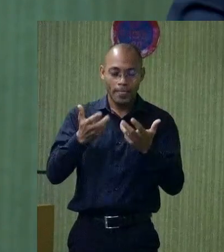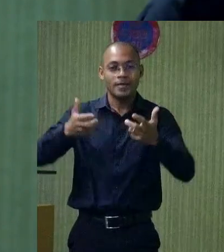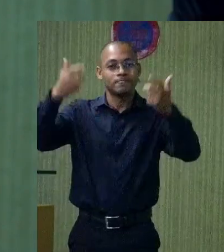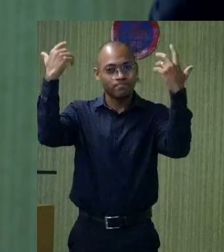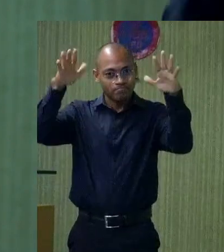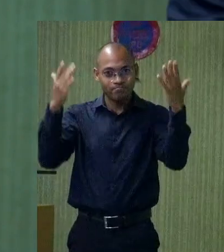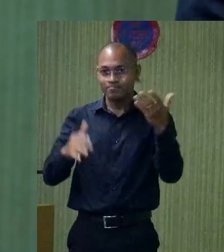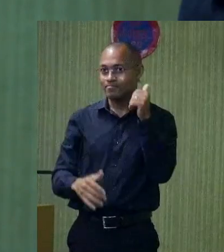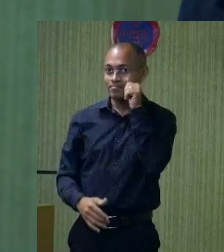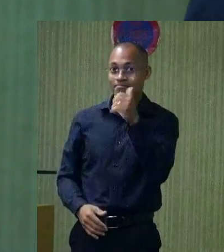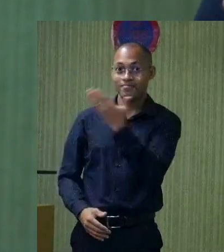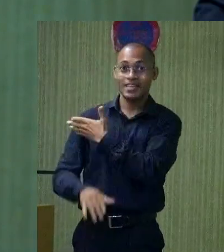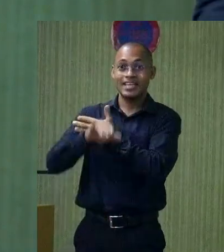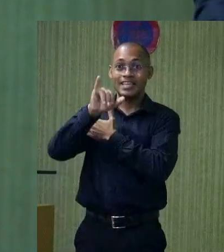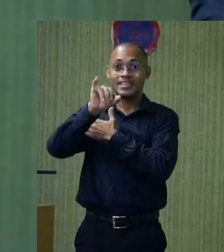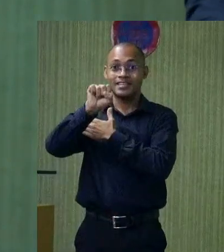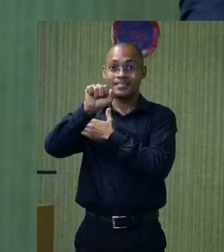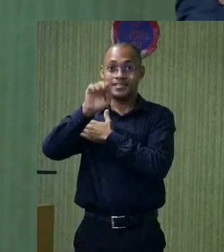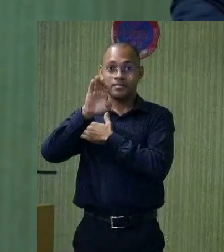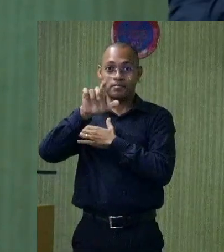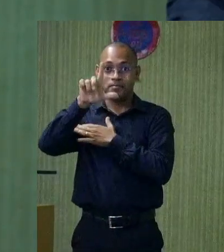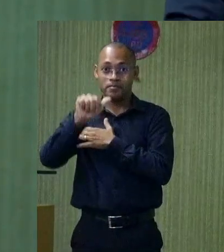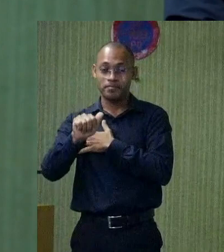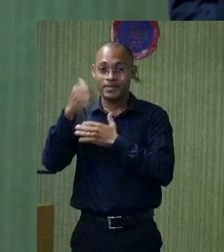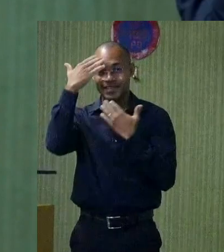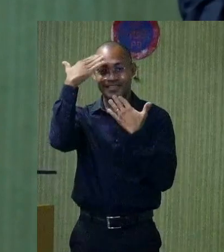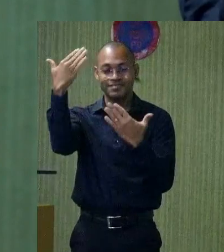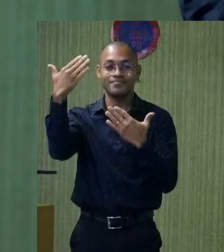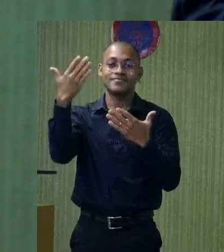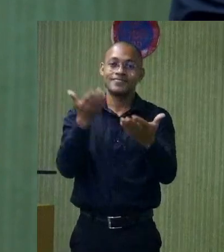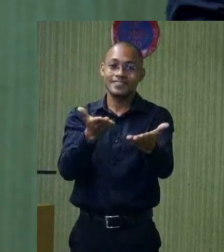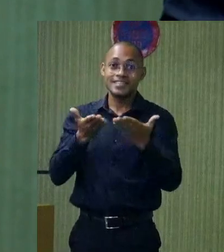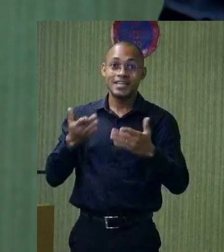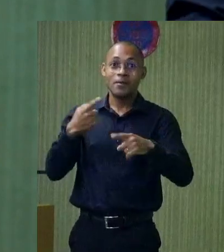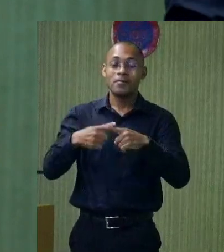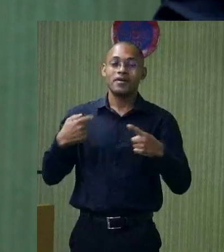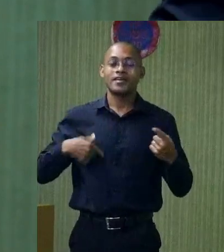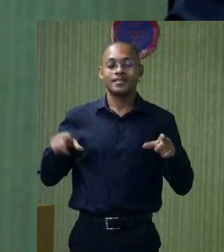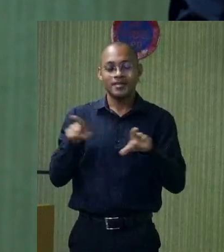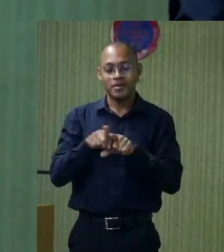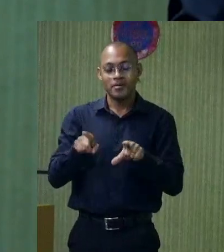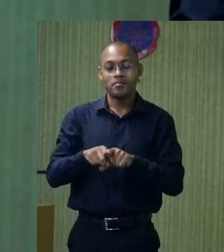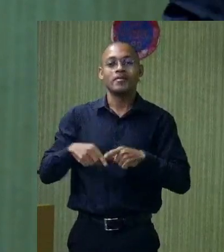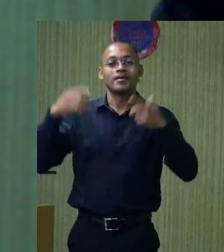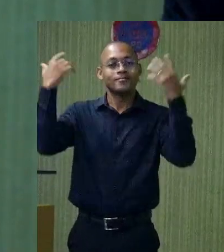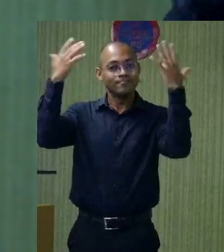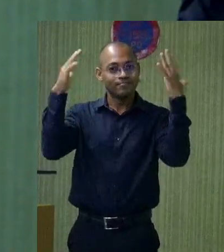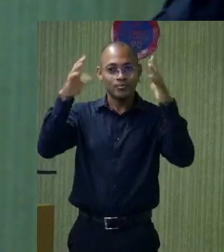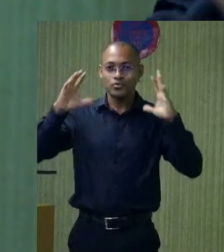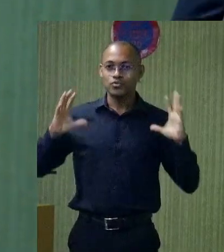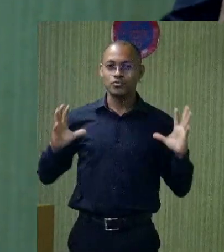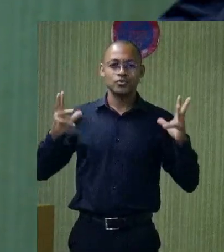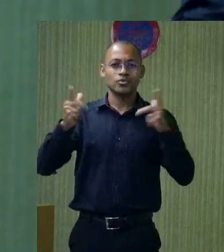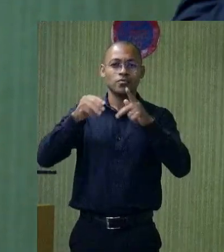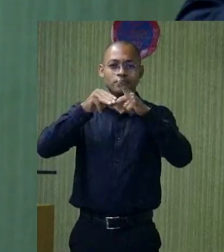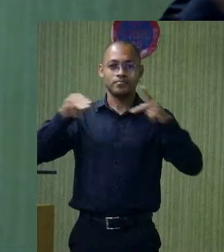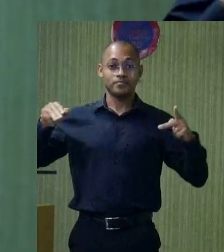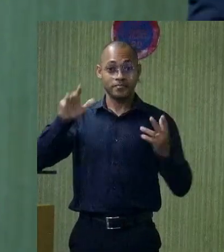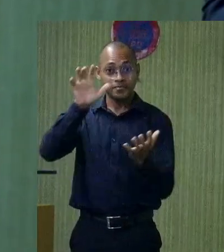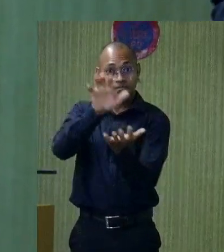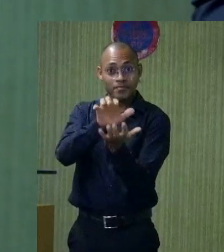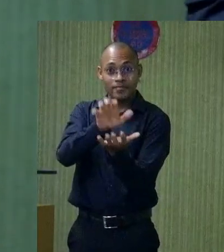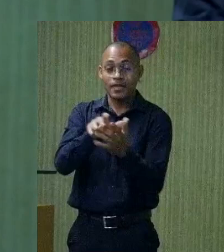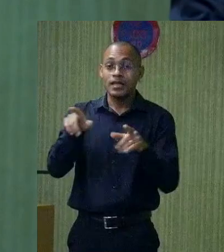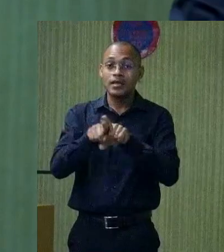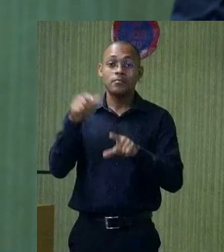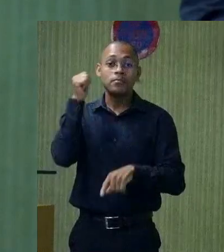Isabela pelo evento Agradecer o convite na pessoa dela Saúdo a todo o Ministério Público de Pernambuco a